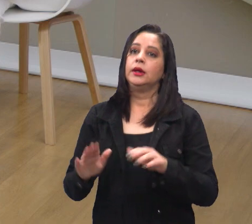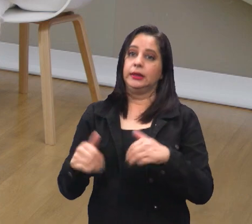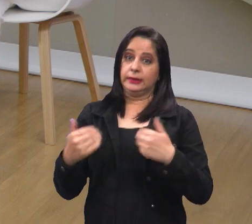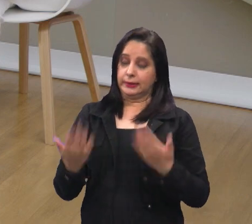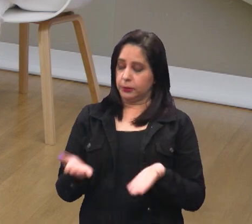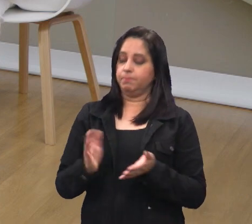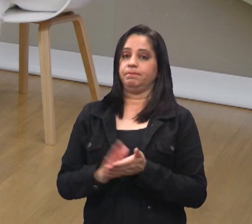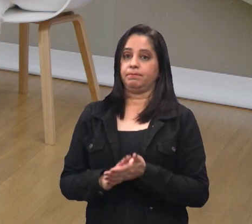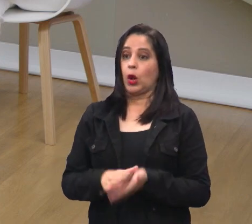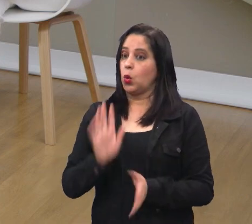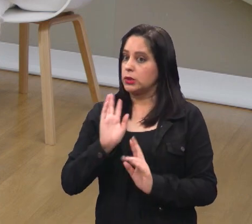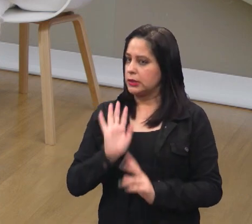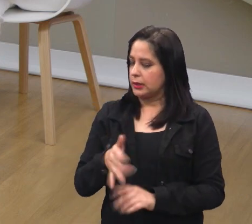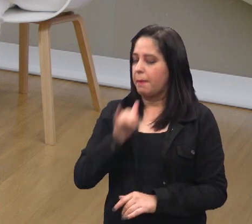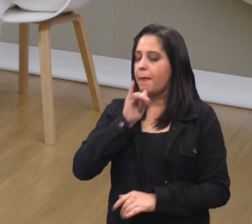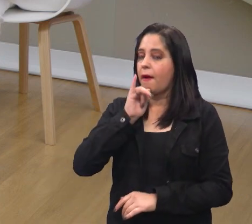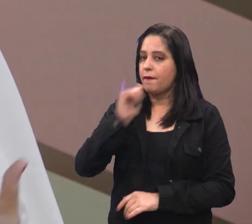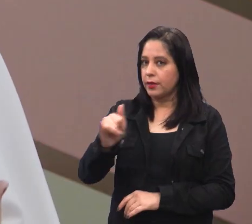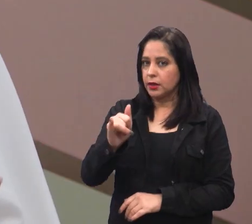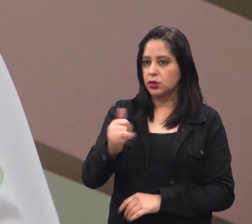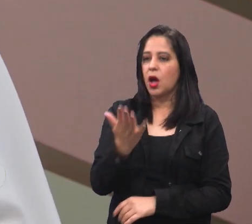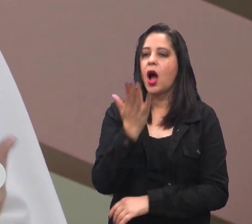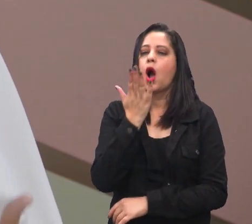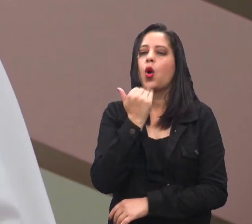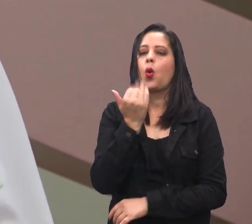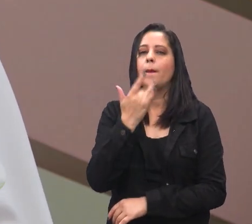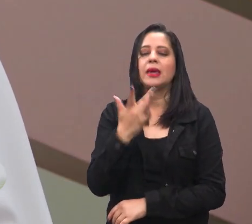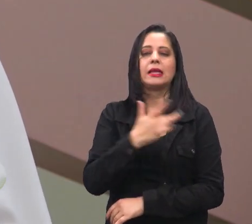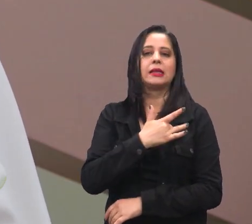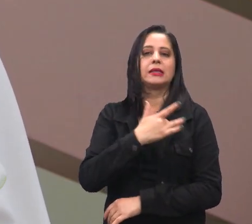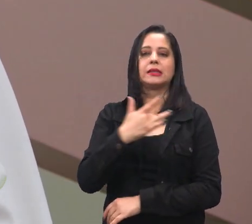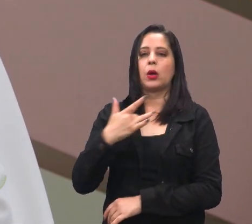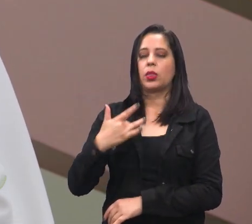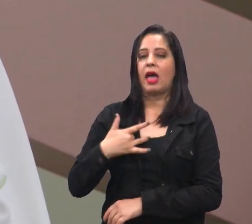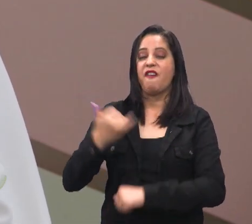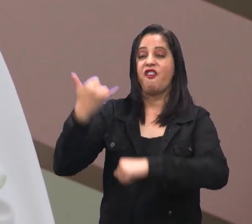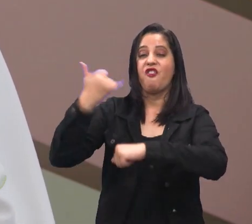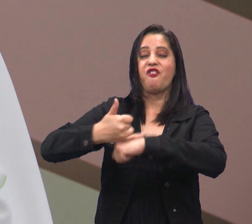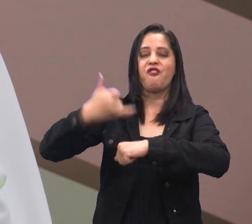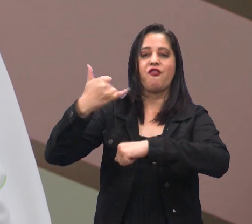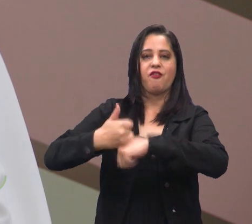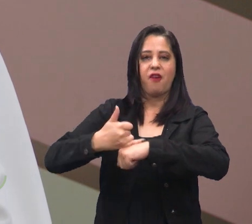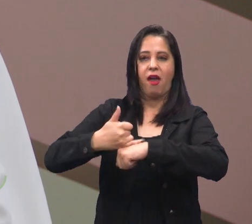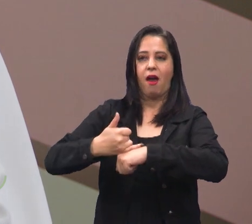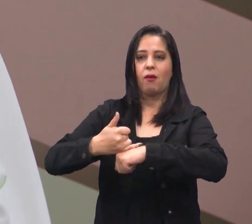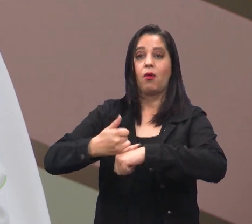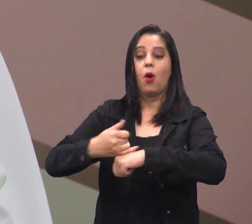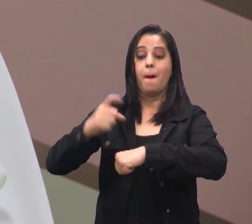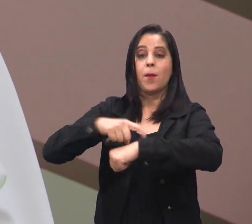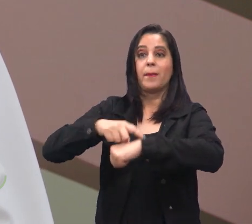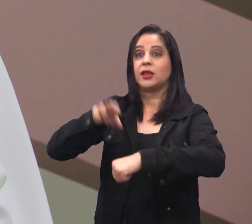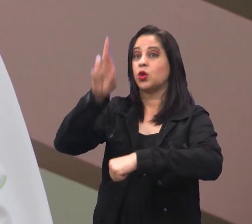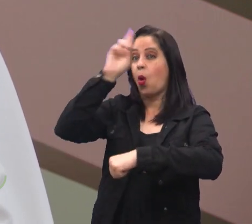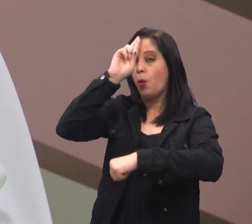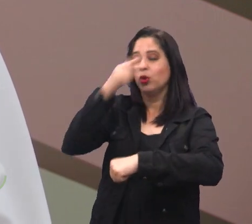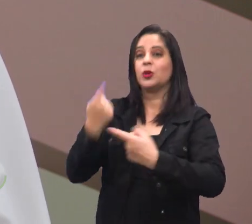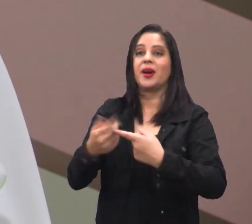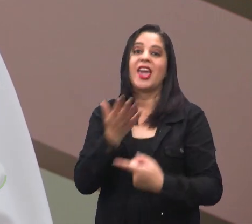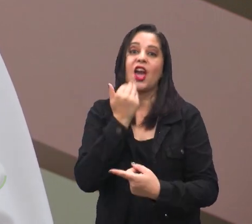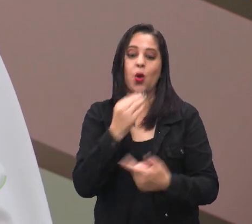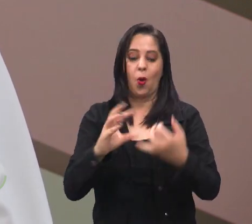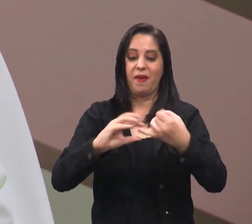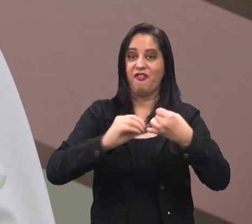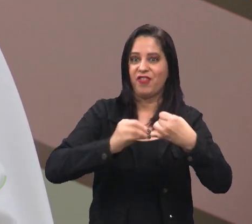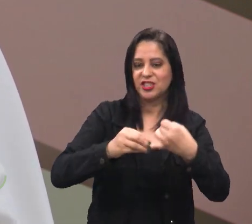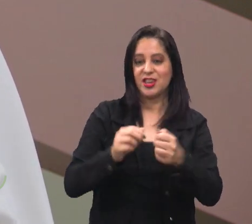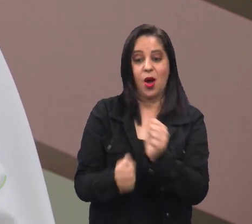pacientes, a alimentação mais rica em ferro é a do almoço. Por quê? Porque no almoço você come feijão, você come carne, você come